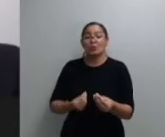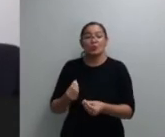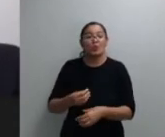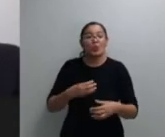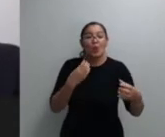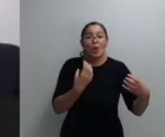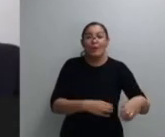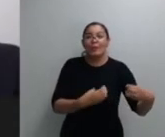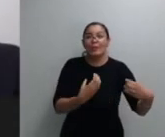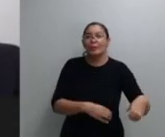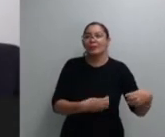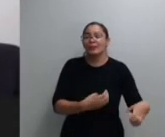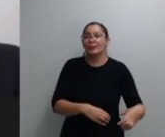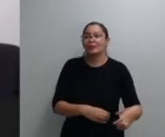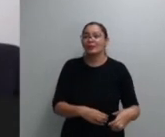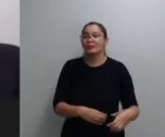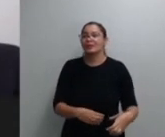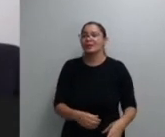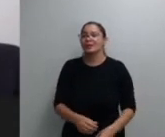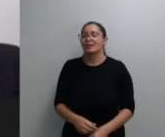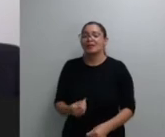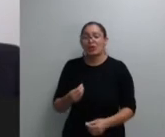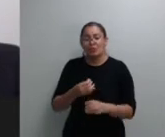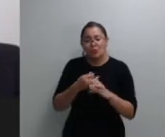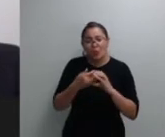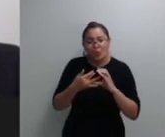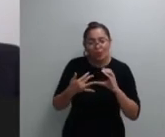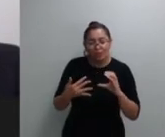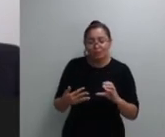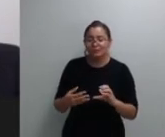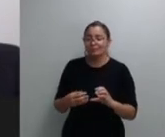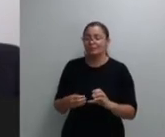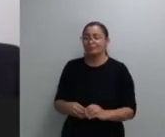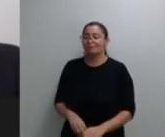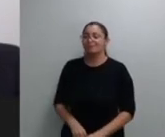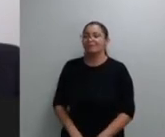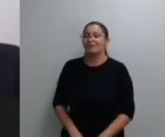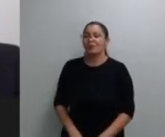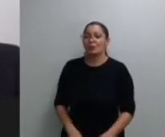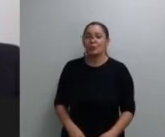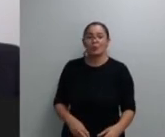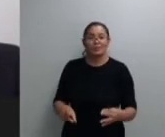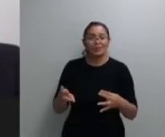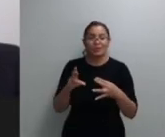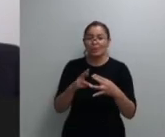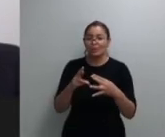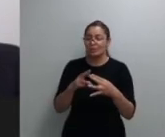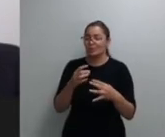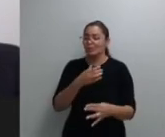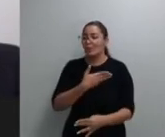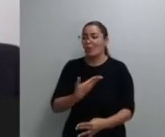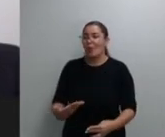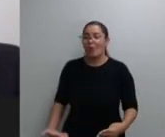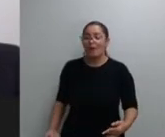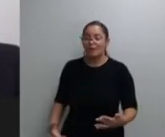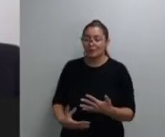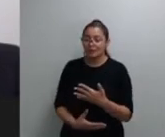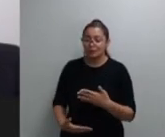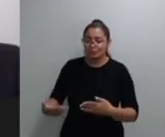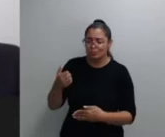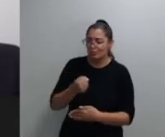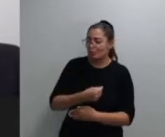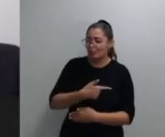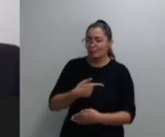estando caracterizada a malversação dos recursos públicos a súmula 7 não